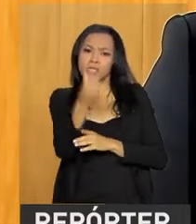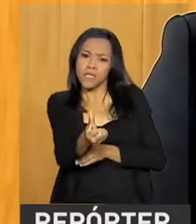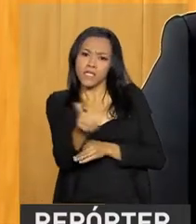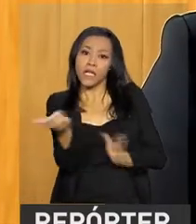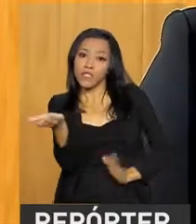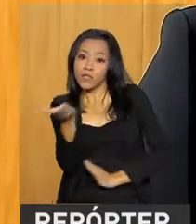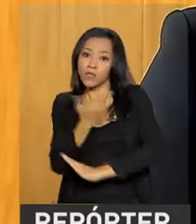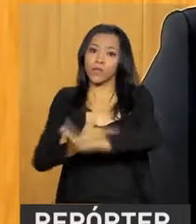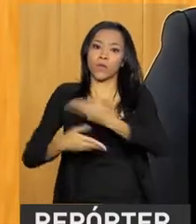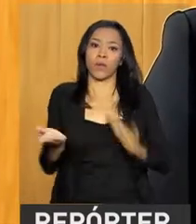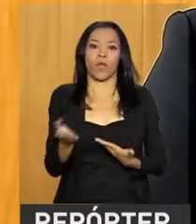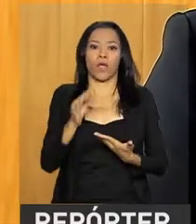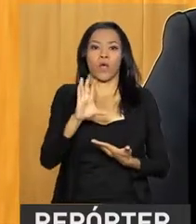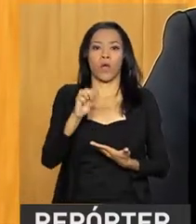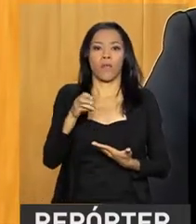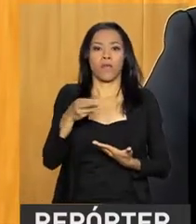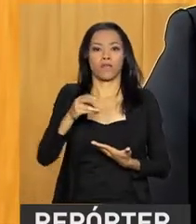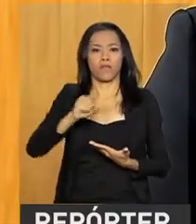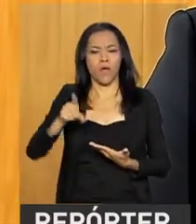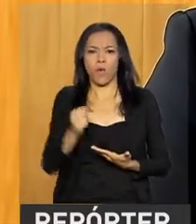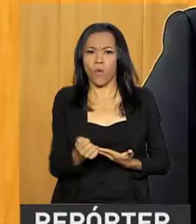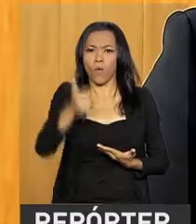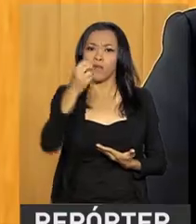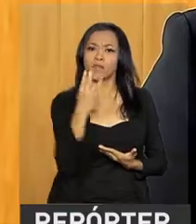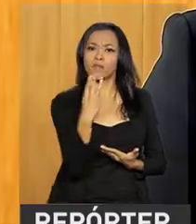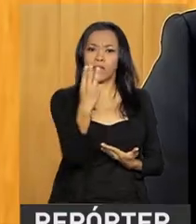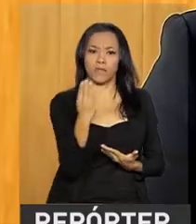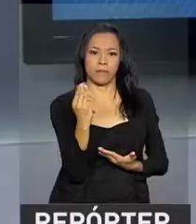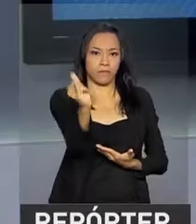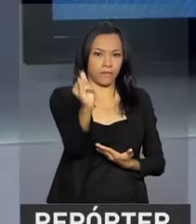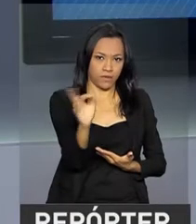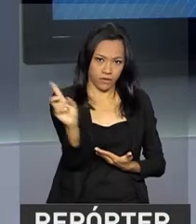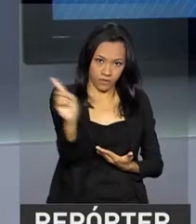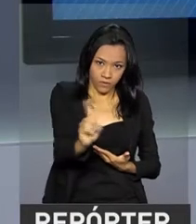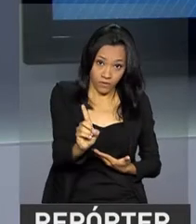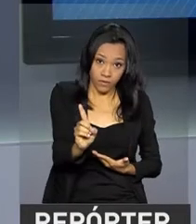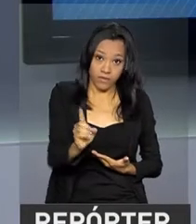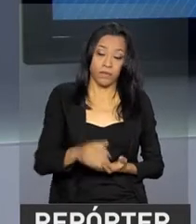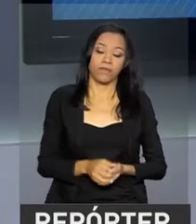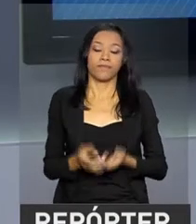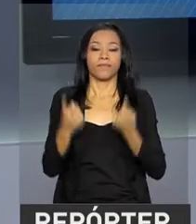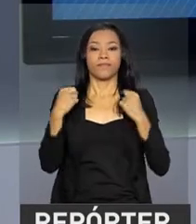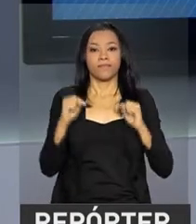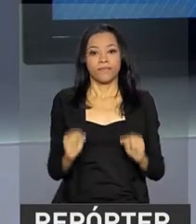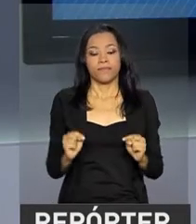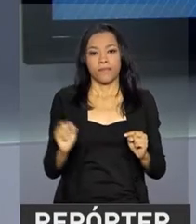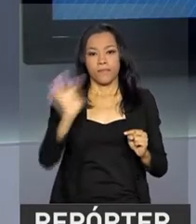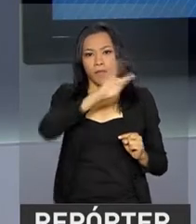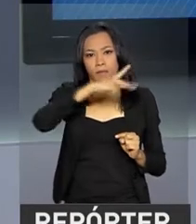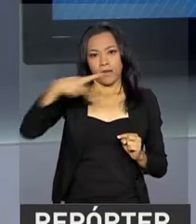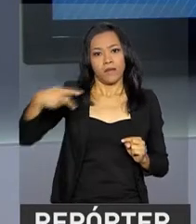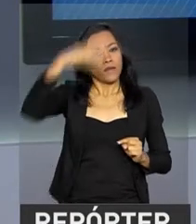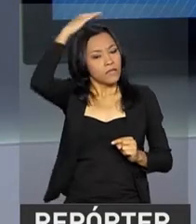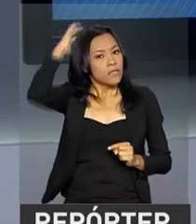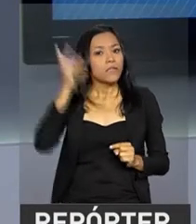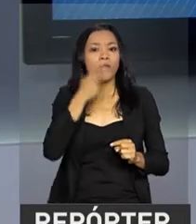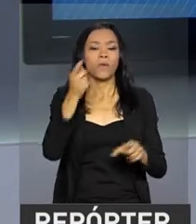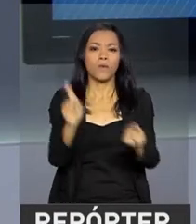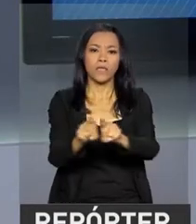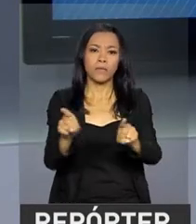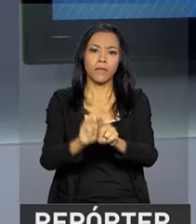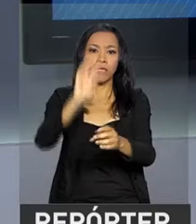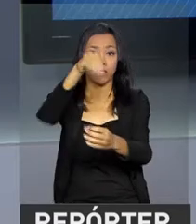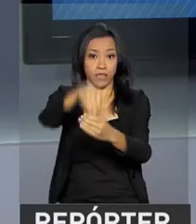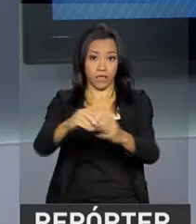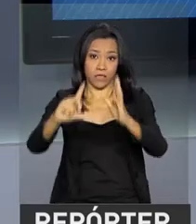dois países chegaram a quase 3 bilhões de dólares. E o presidente Michel Temer também falou no Palácio